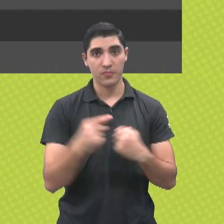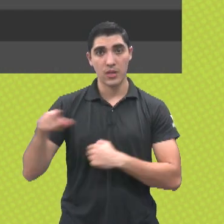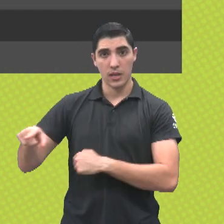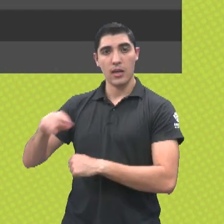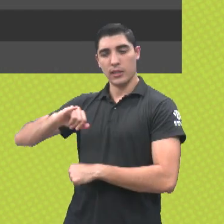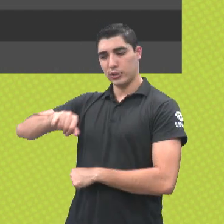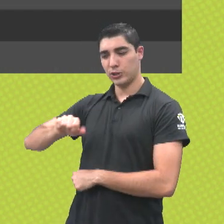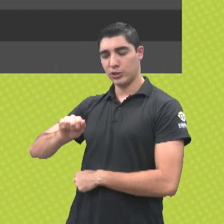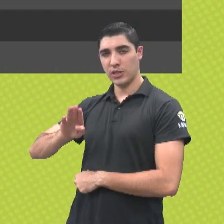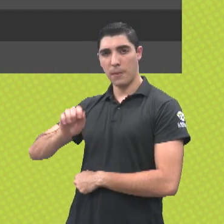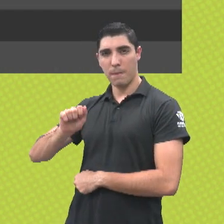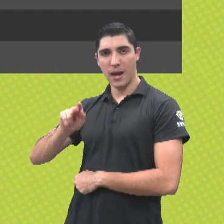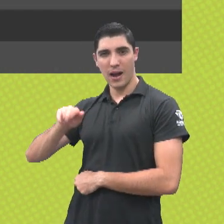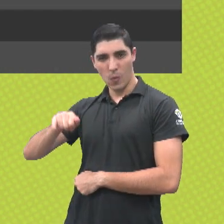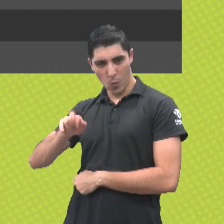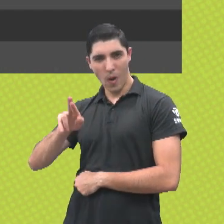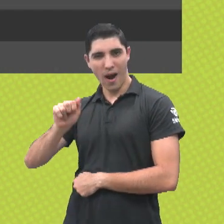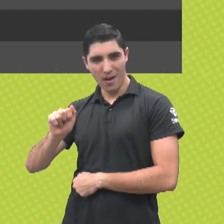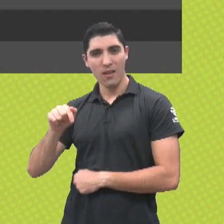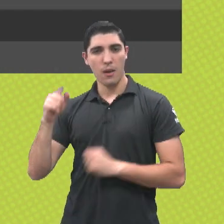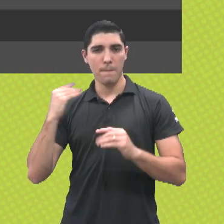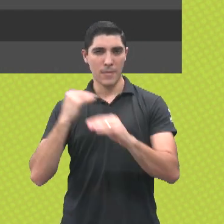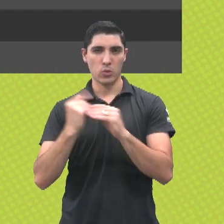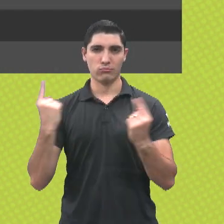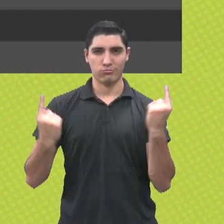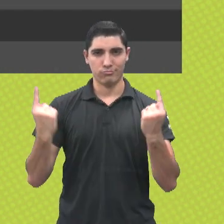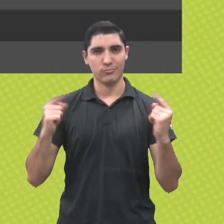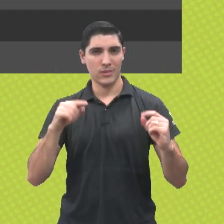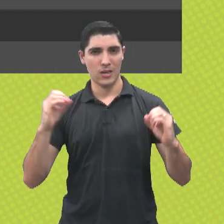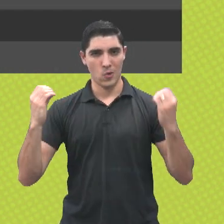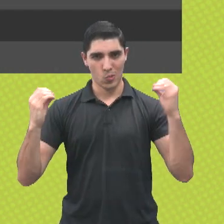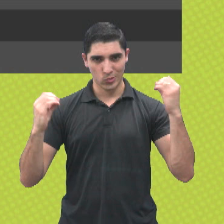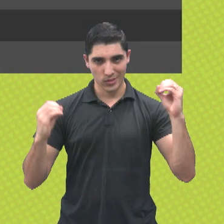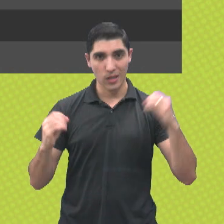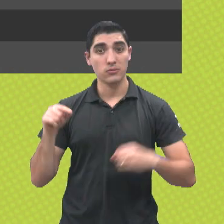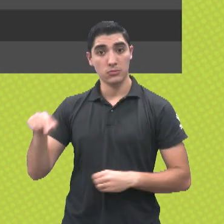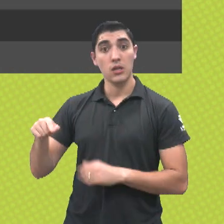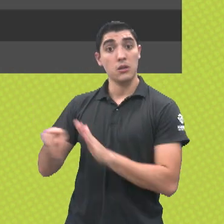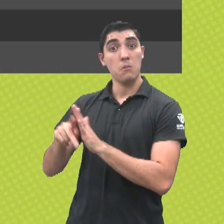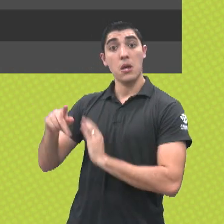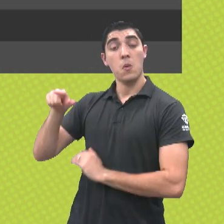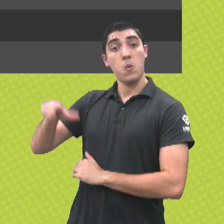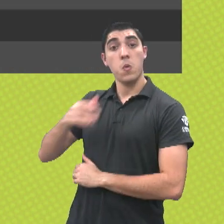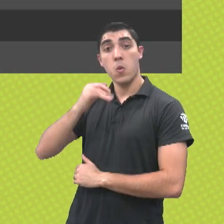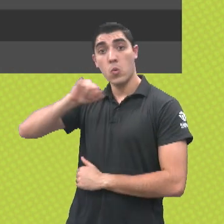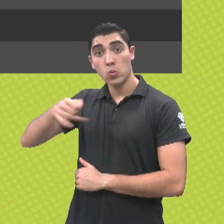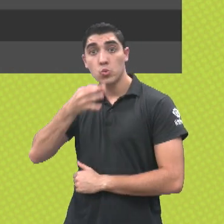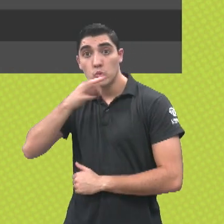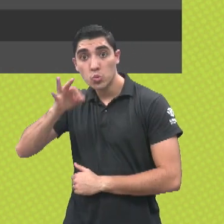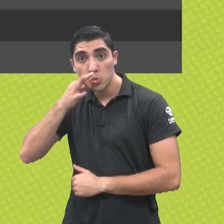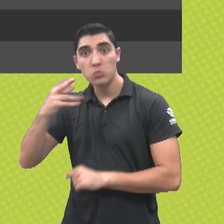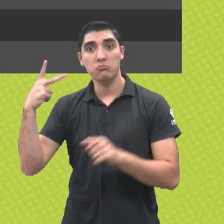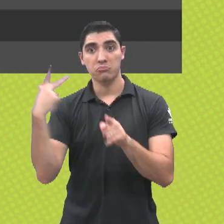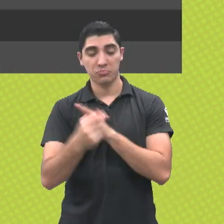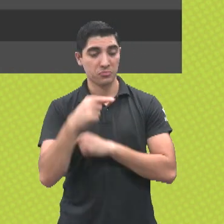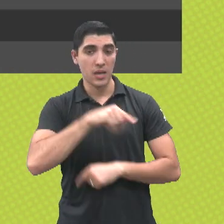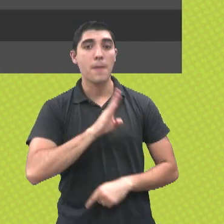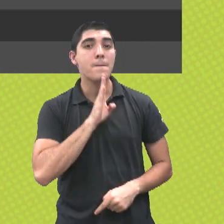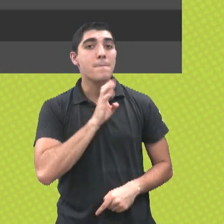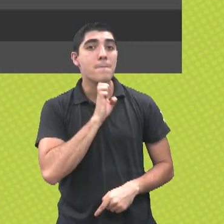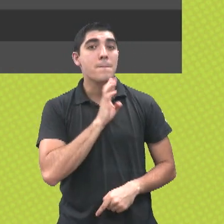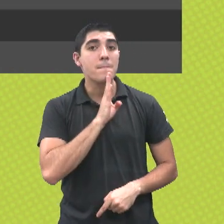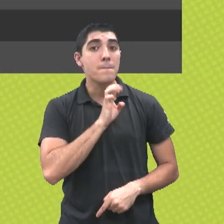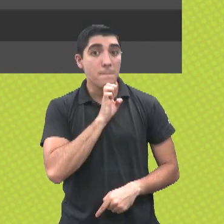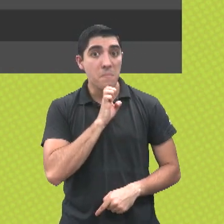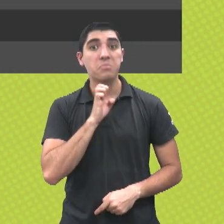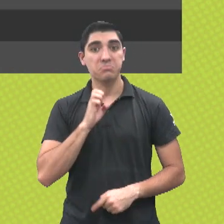empate com o Osasco Audax. Paulista mais líder do que nunca, 100% de aproveitamento na competição. Bateu o Inter de Bebedouro lá no Jaime Sintra.